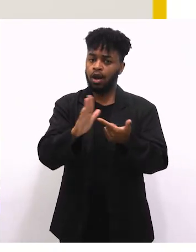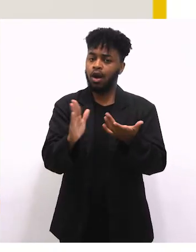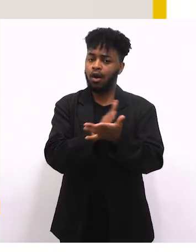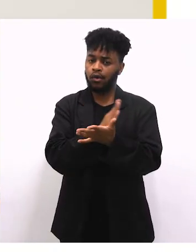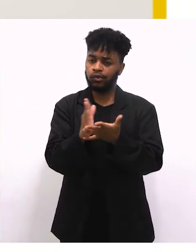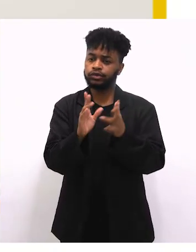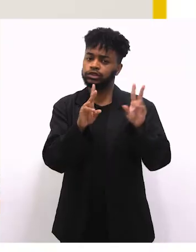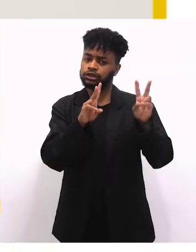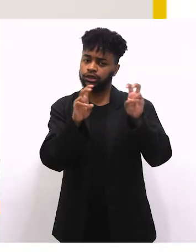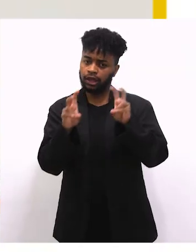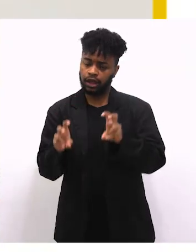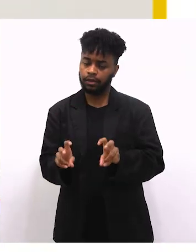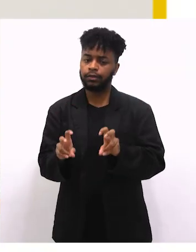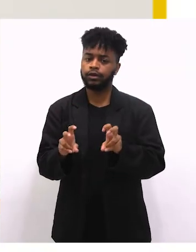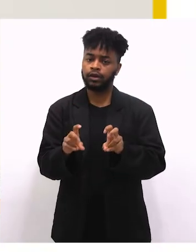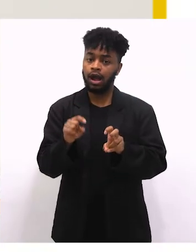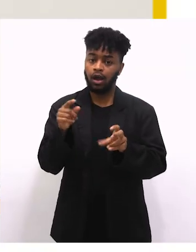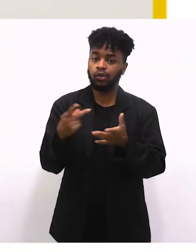alguns pontos